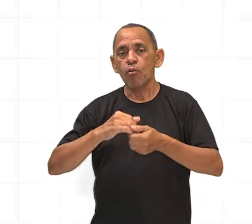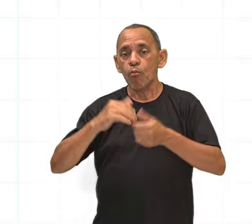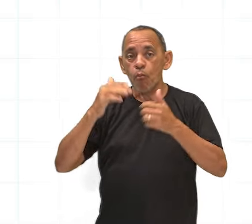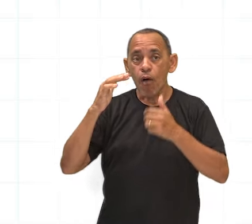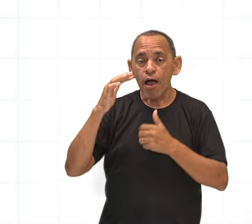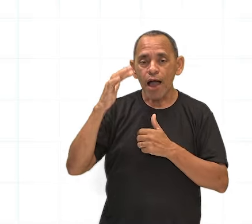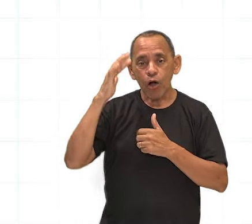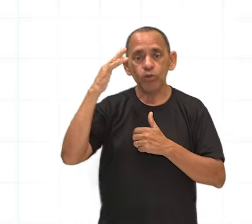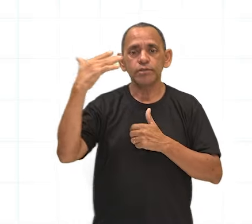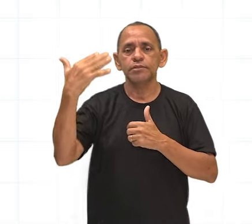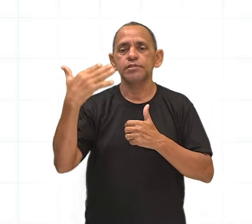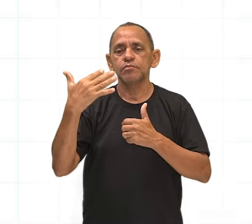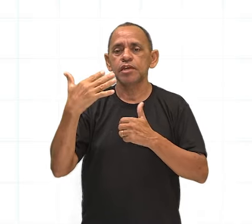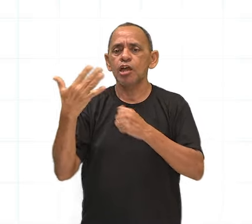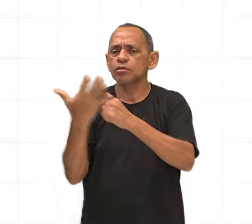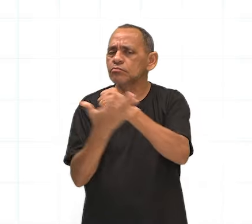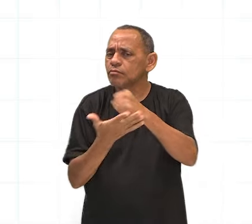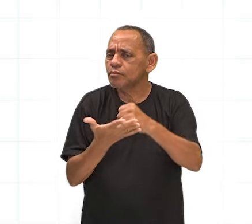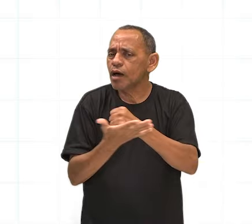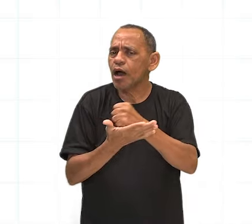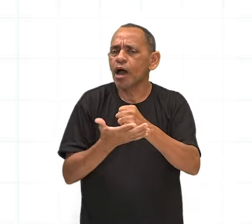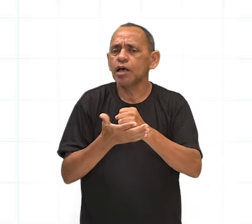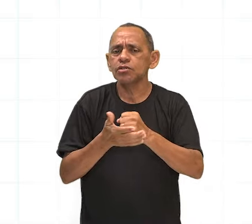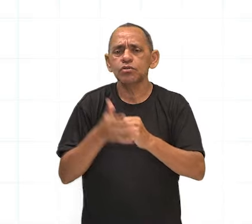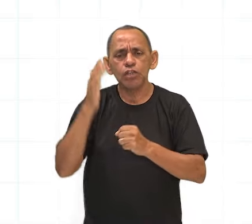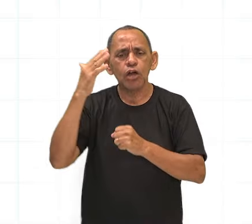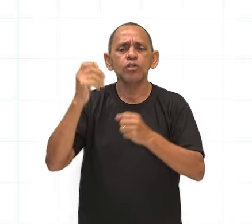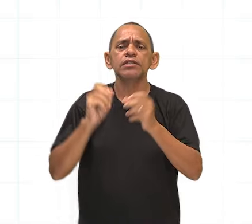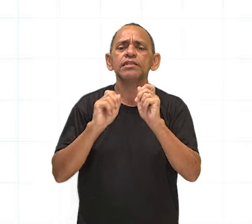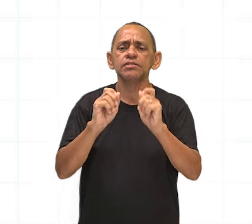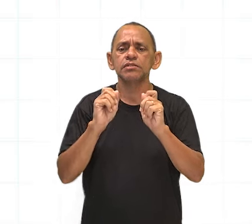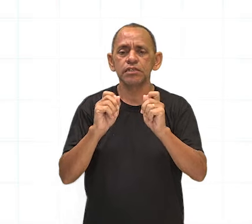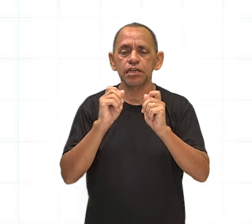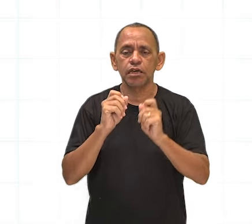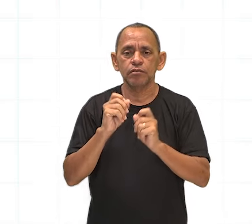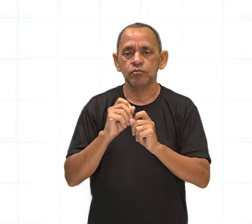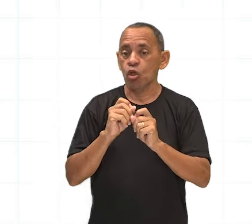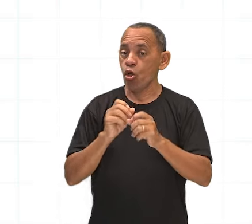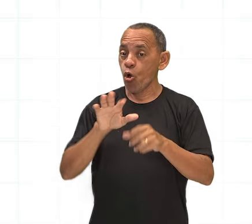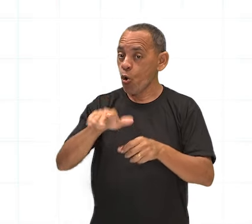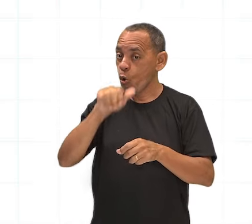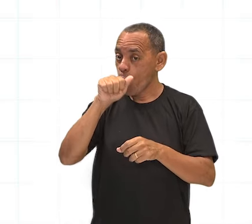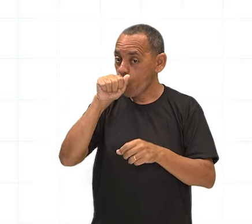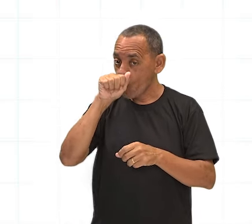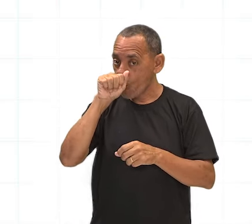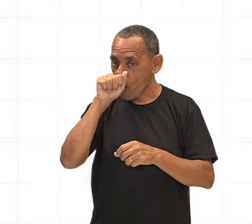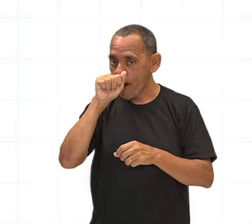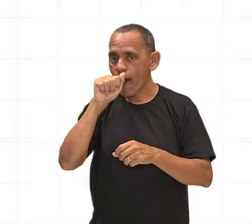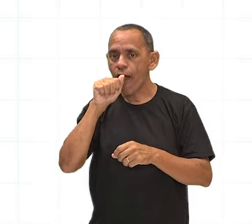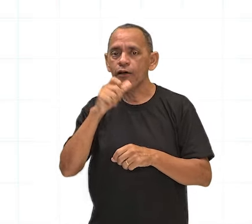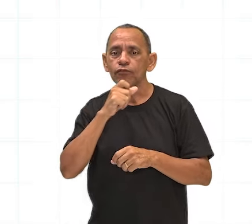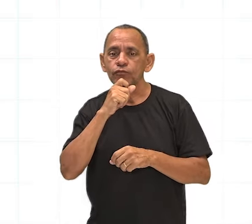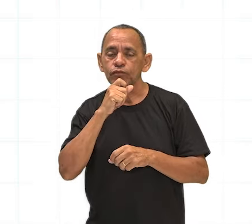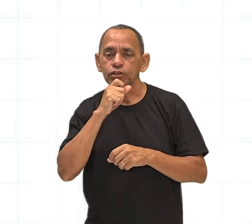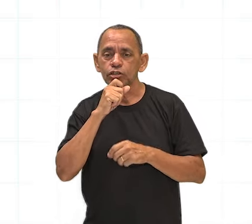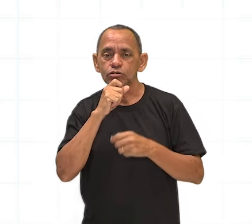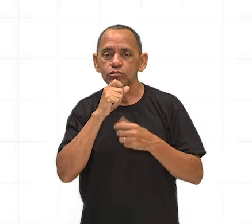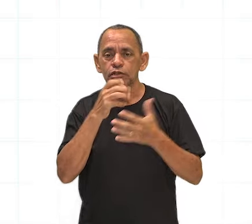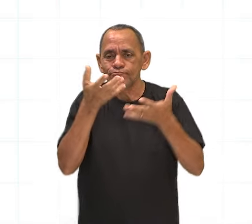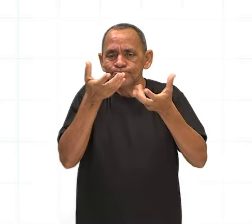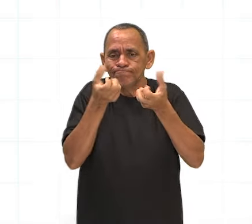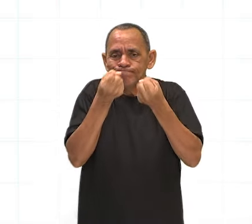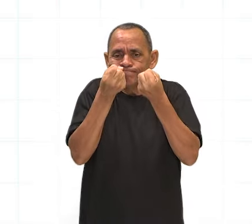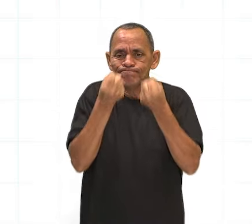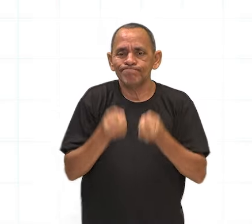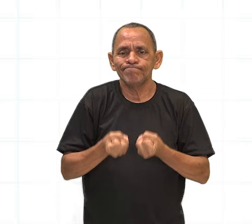desse fenômeno, ele vai operar da seguinte forma: o ar mais frio, ele vai ser mais